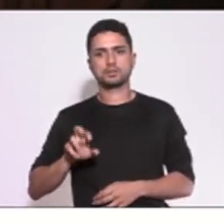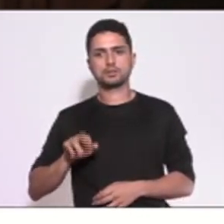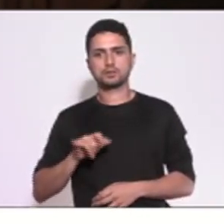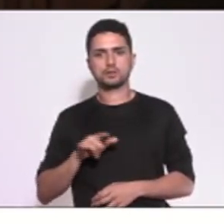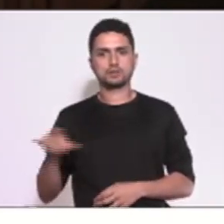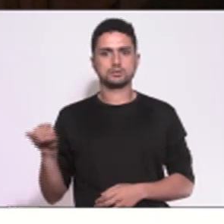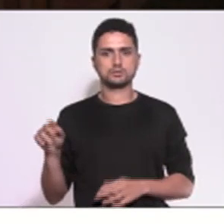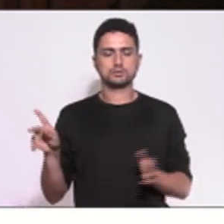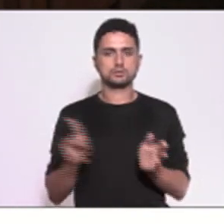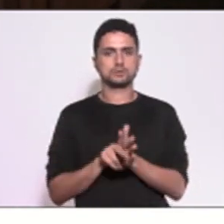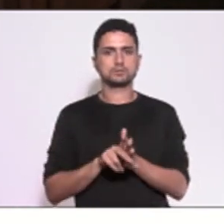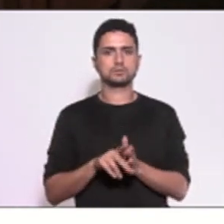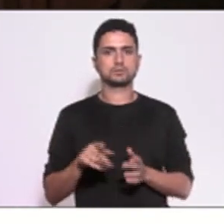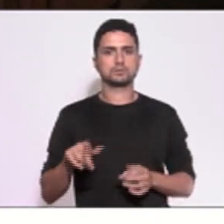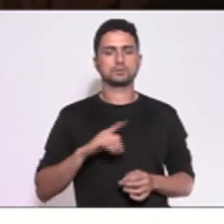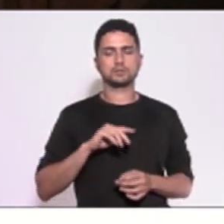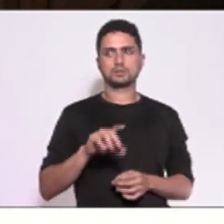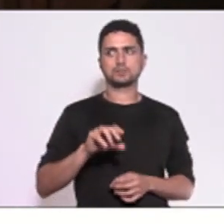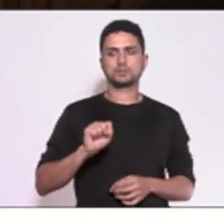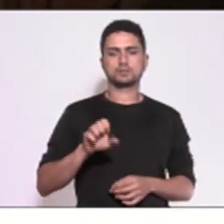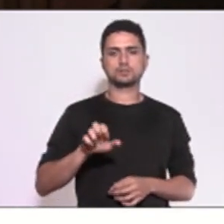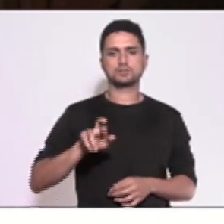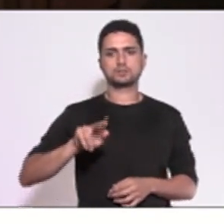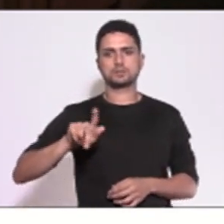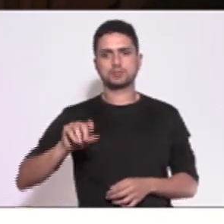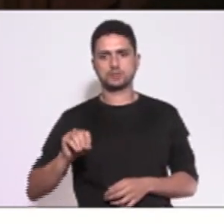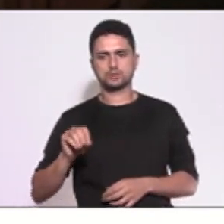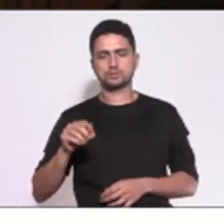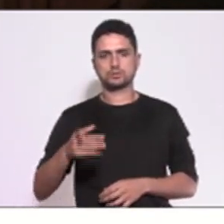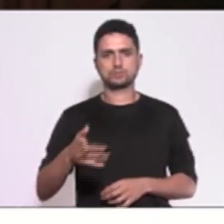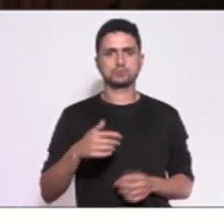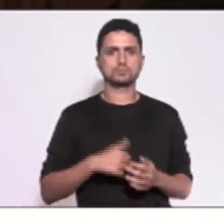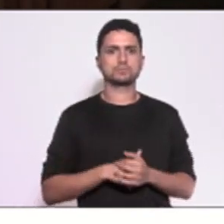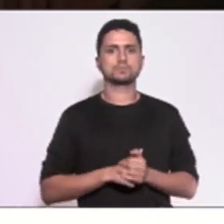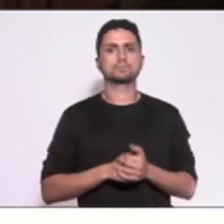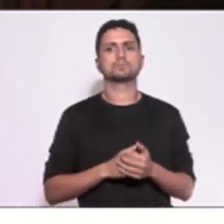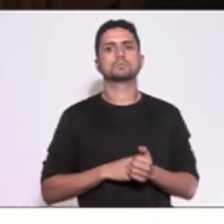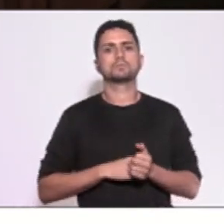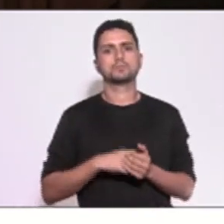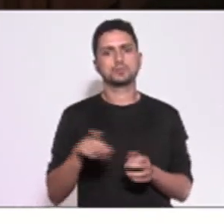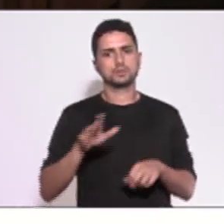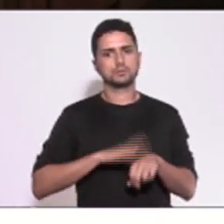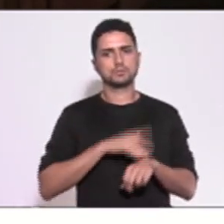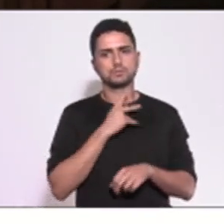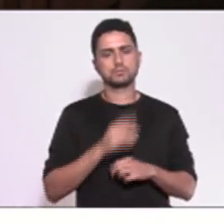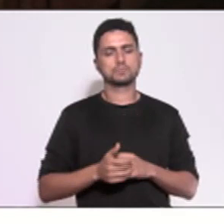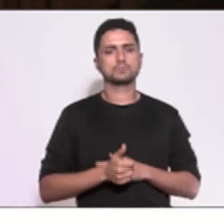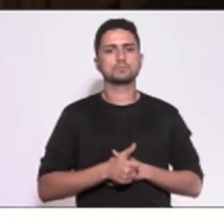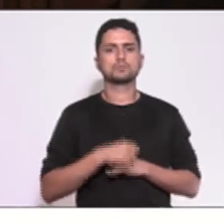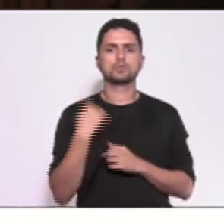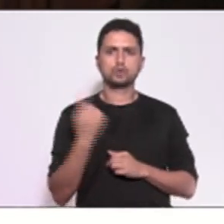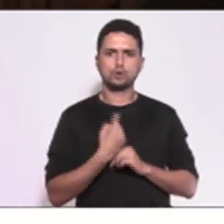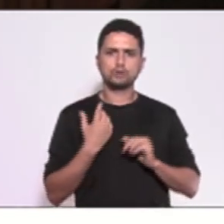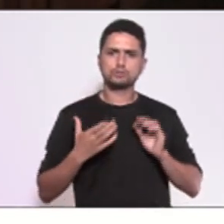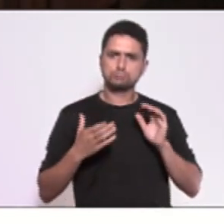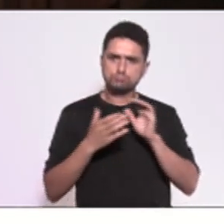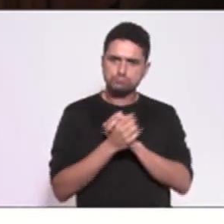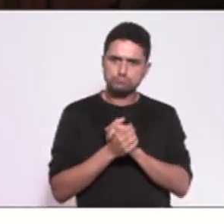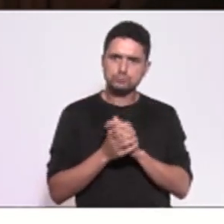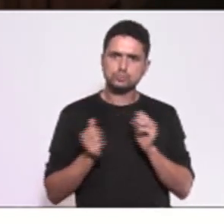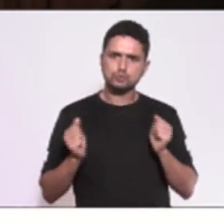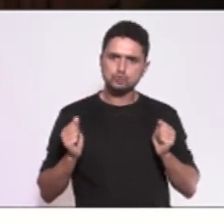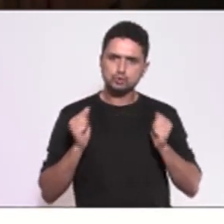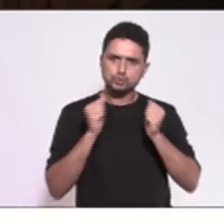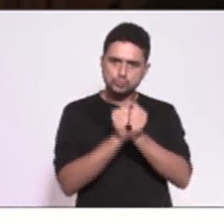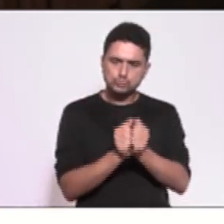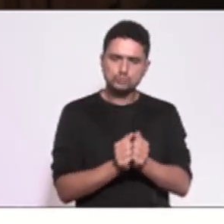a Confederação do Sérgio Sobreira, presidida por ele. E nós, de mãos dadas, vamos ajudar os Bnei